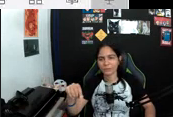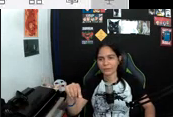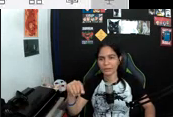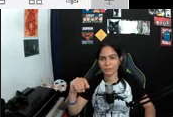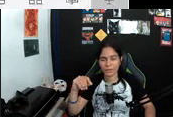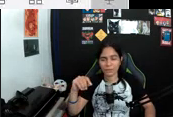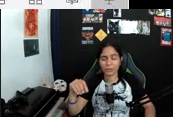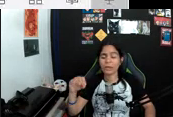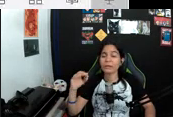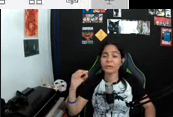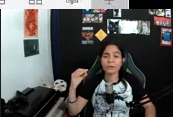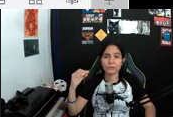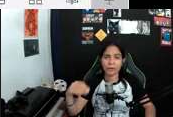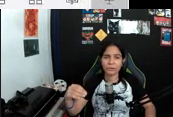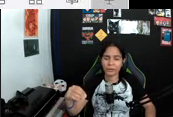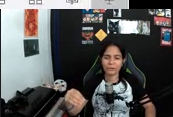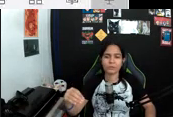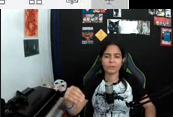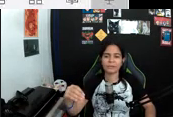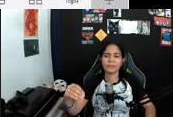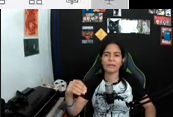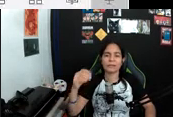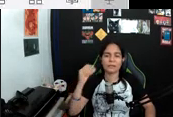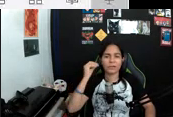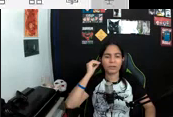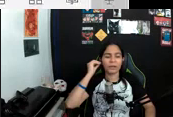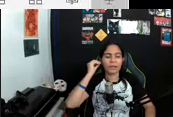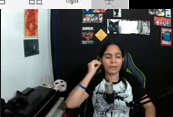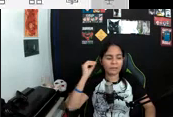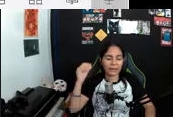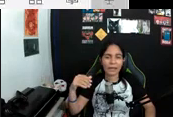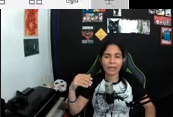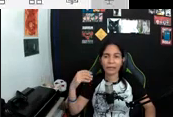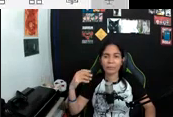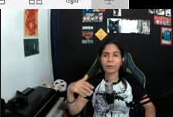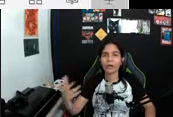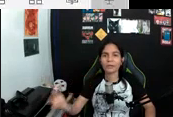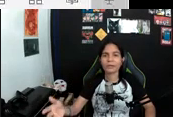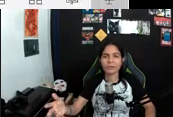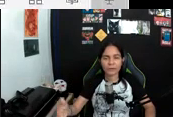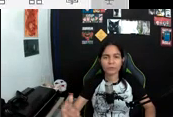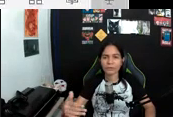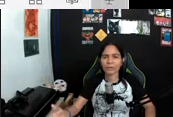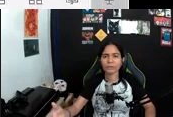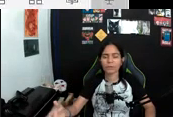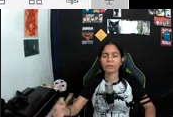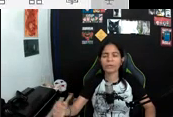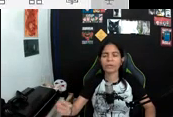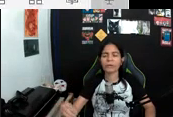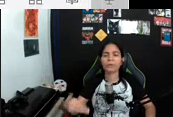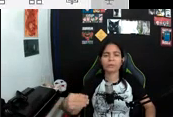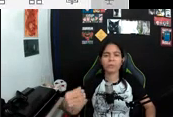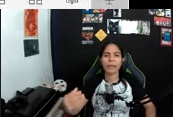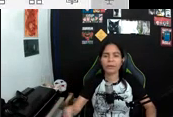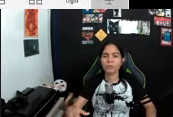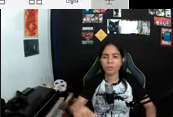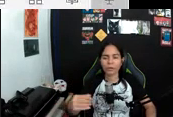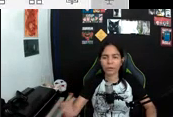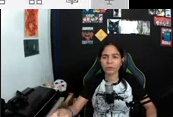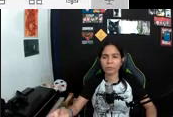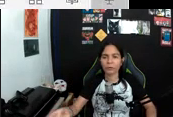responsável pelo seu atendimento. Então, isso é um direito do paciente, gente. Ele pode sim buscar uma segunda opinião. Então,